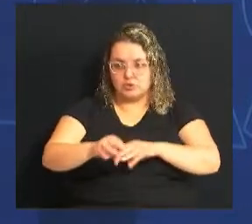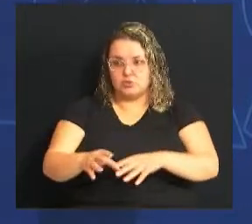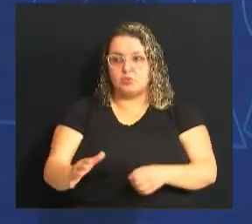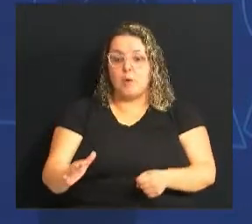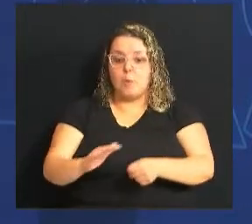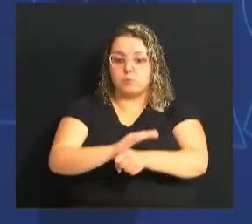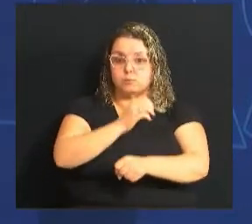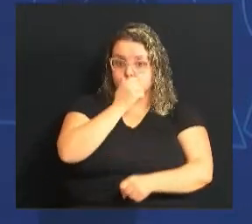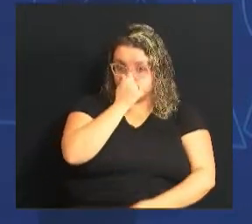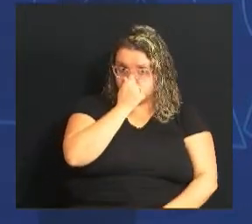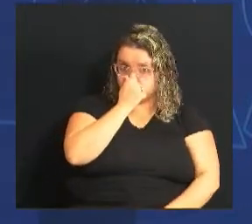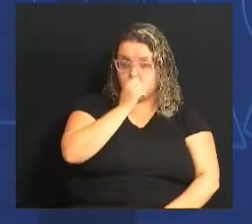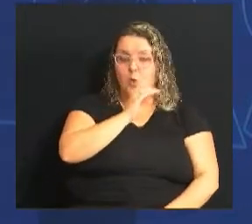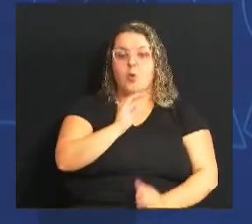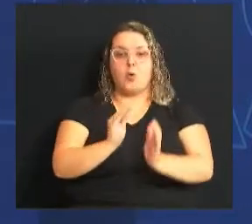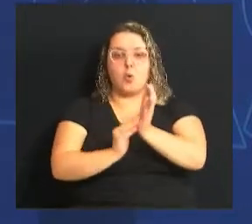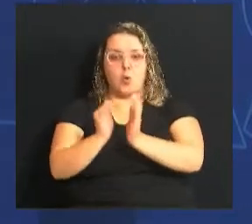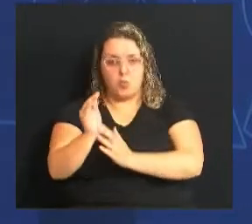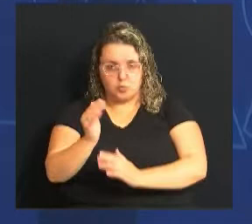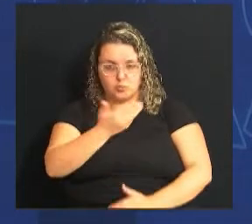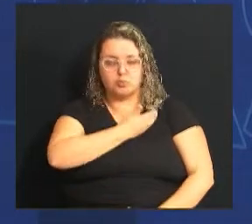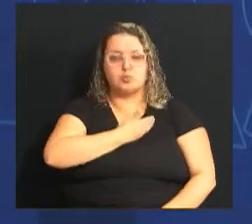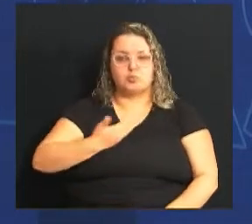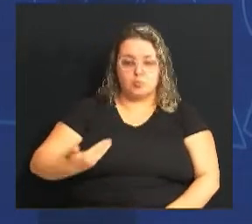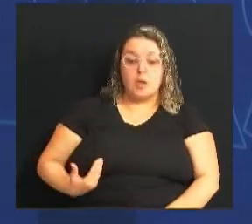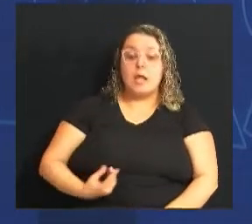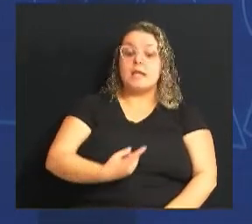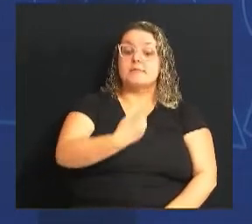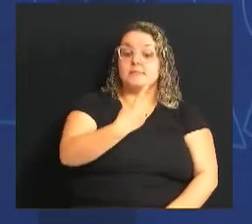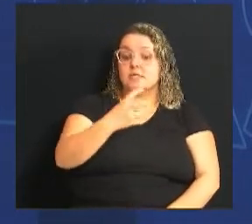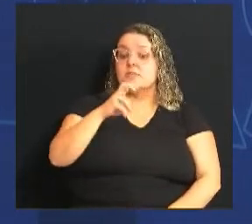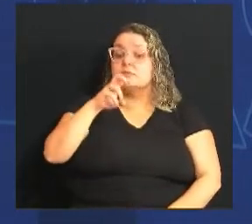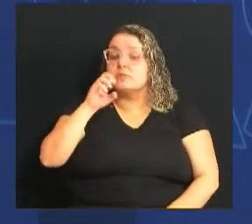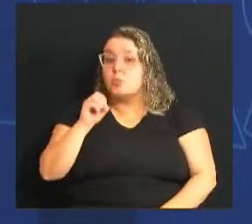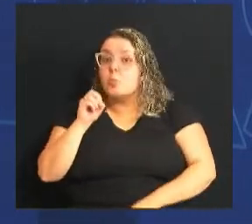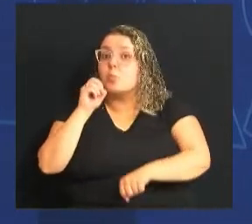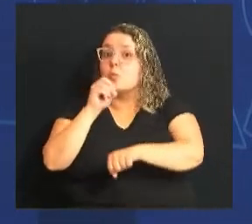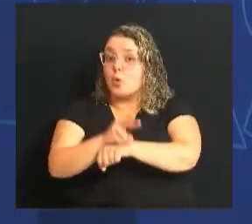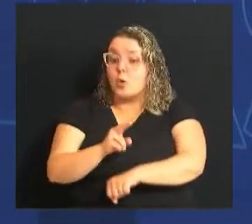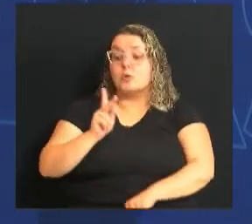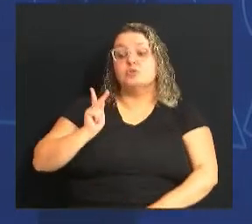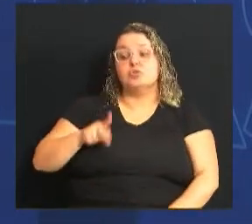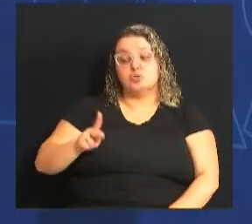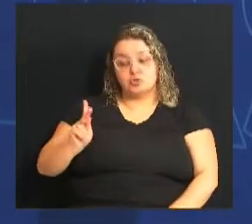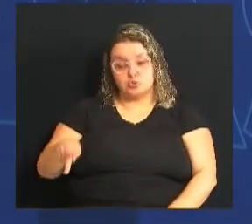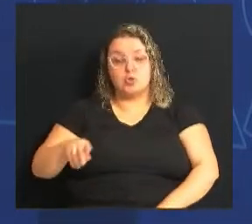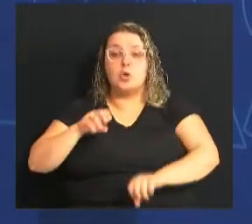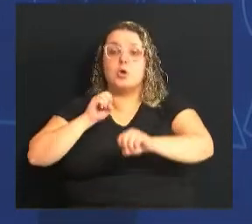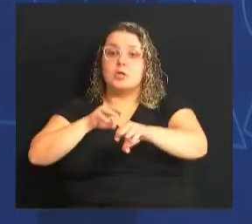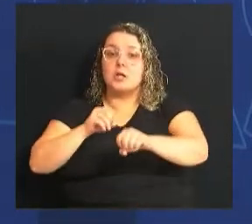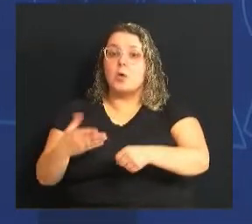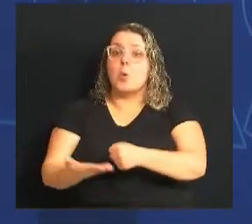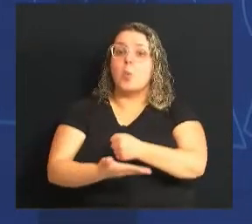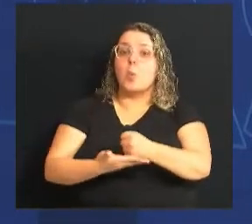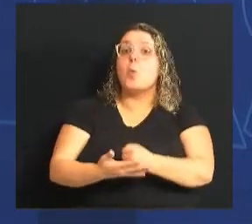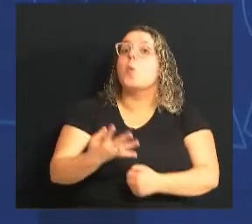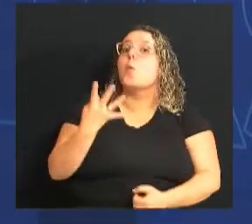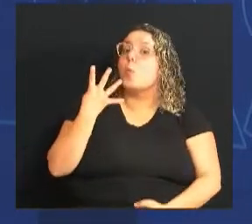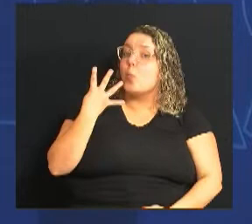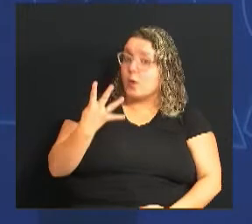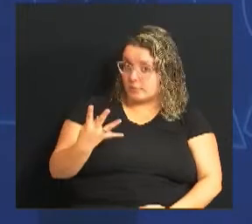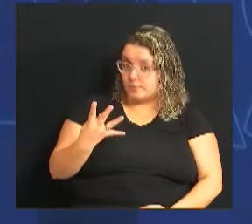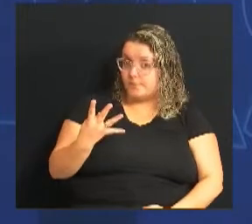por concurso público, 150 vagas de professor de educação básica 4